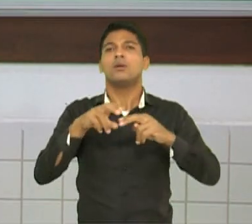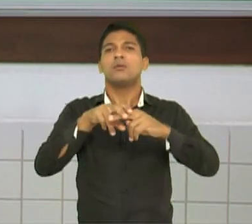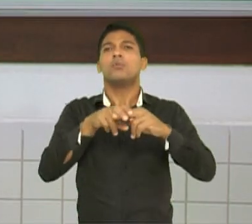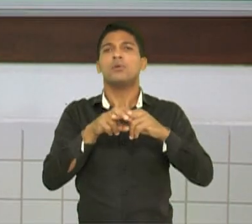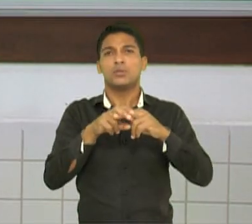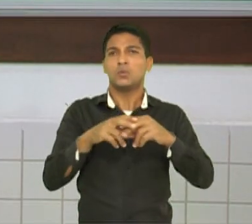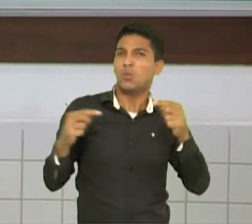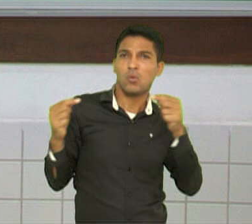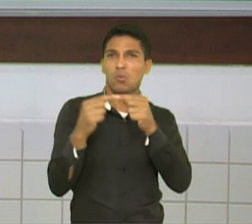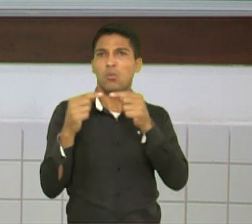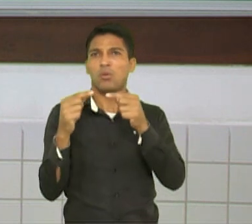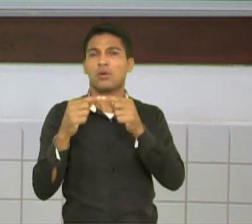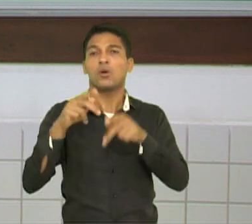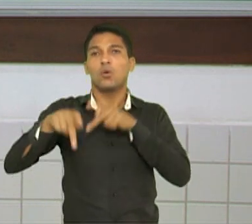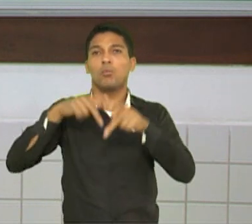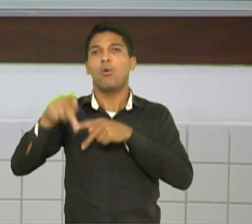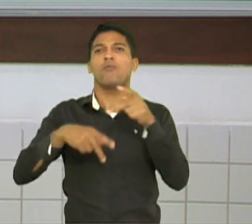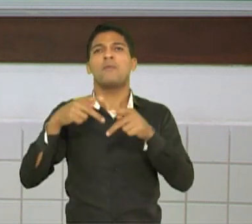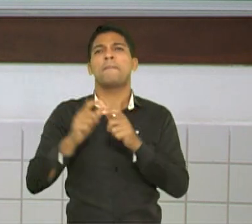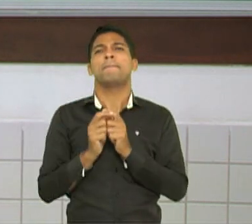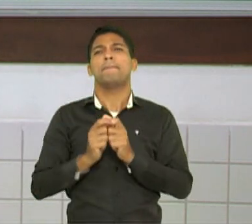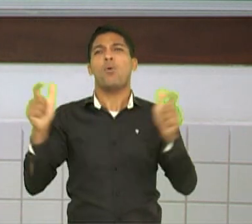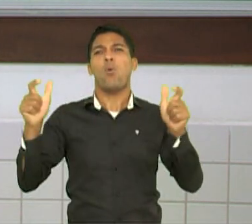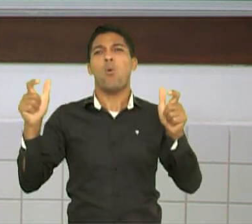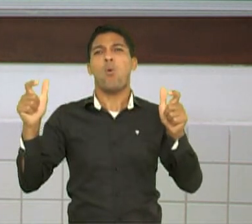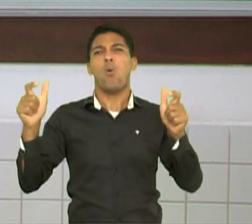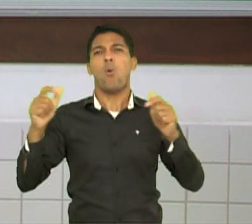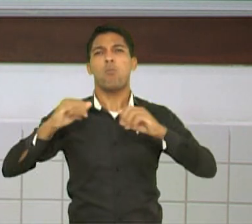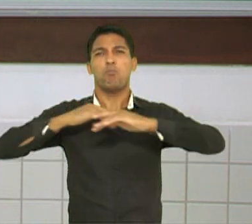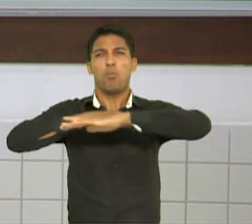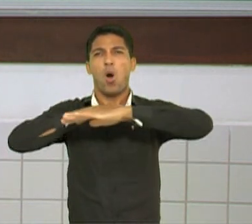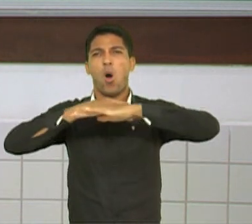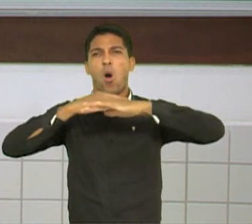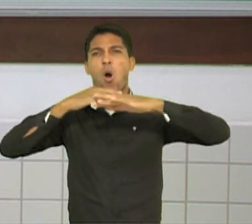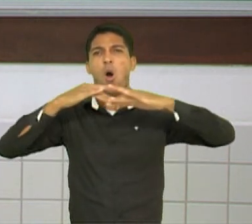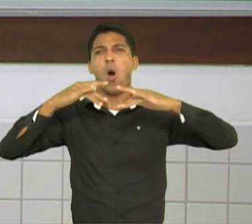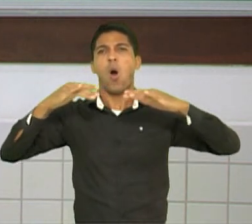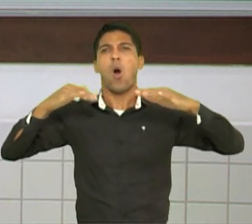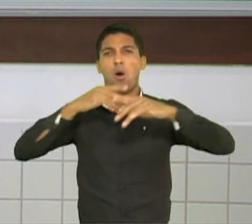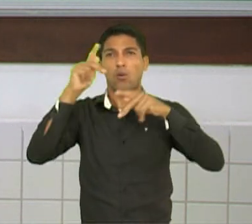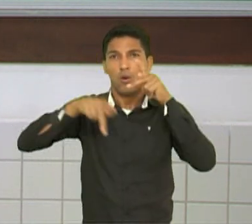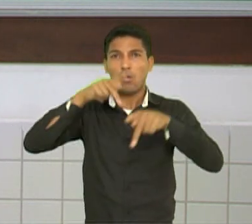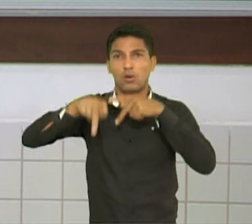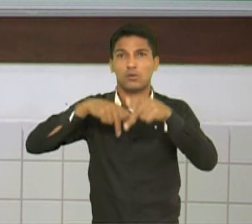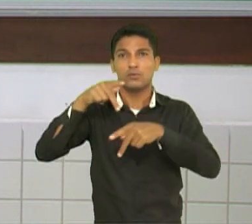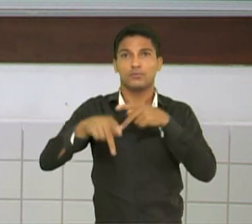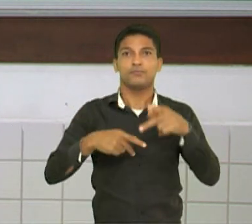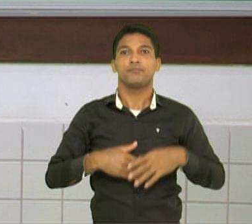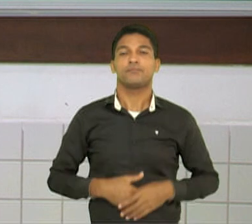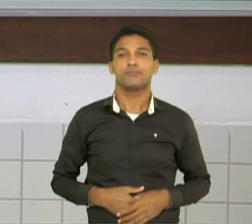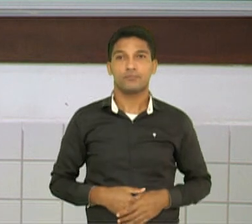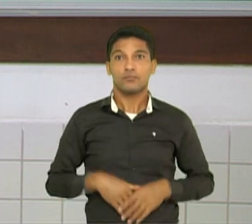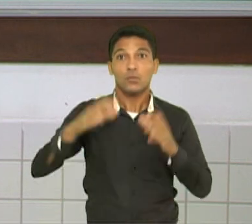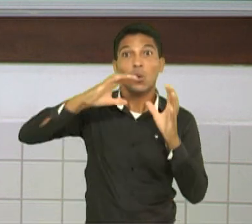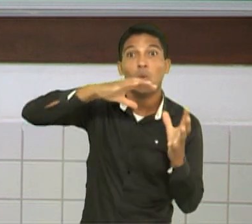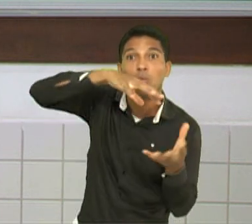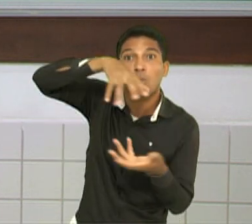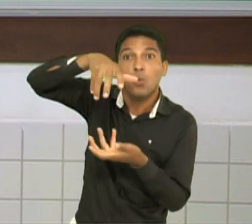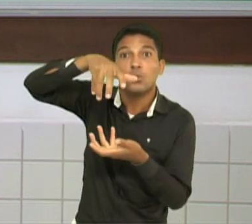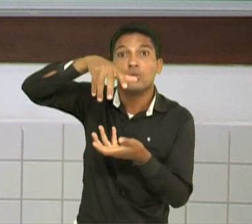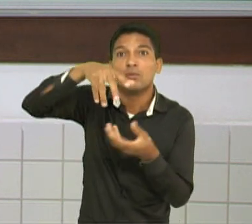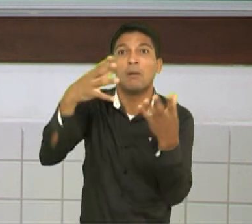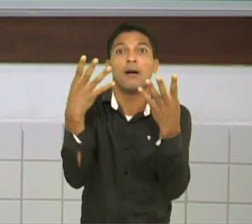muito recentemente. Então, nesse período contemporâneo, é esse salto da população mundial. Então, o mundo